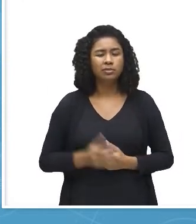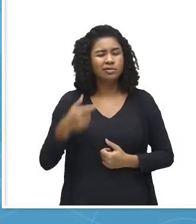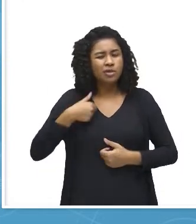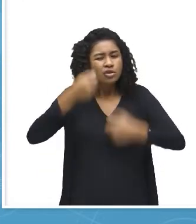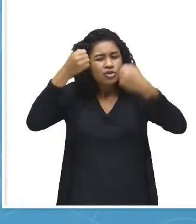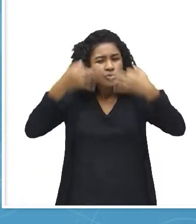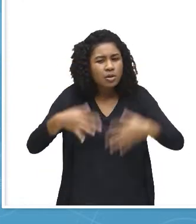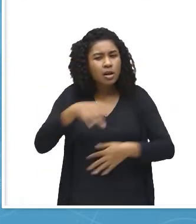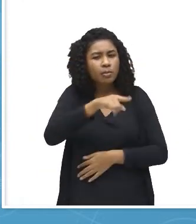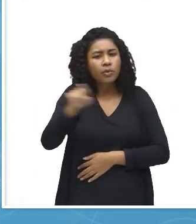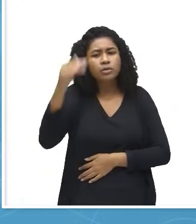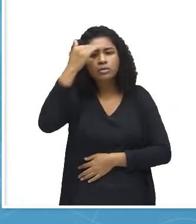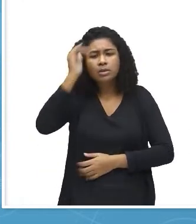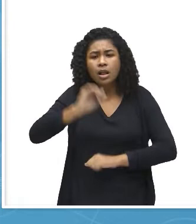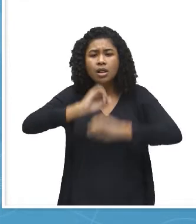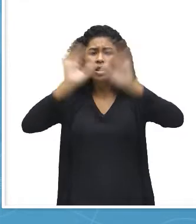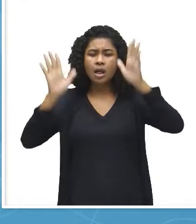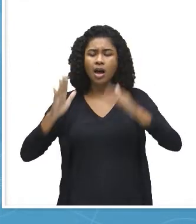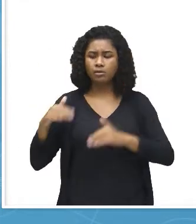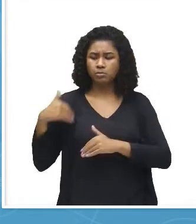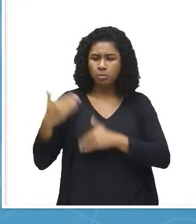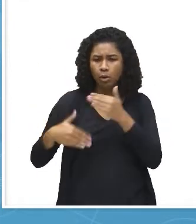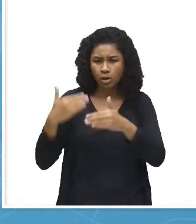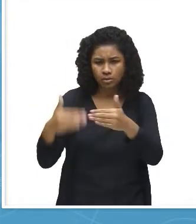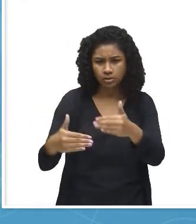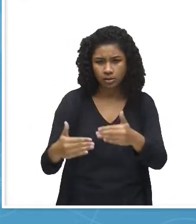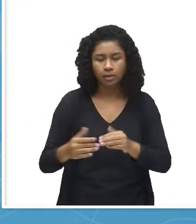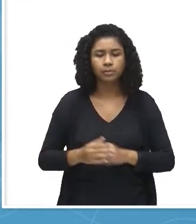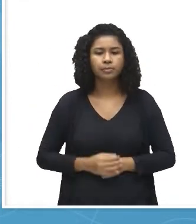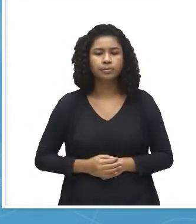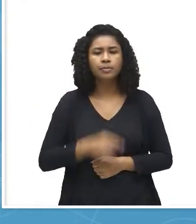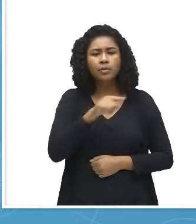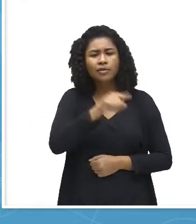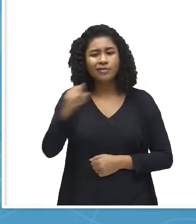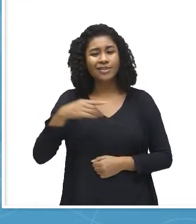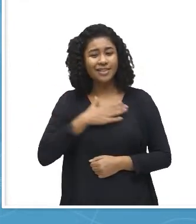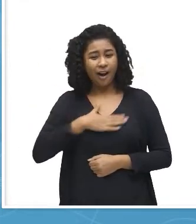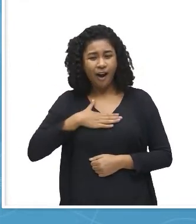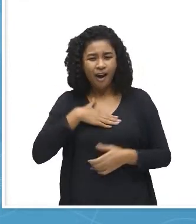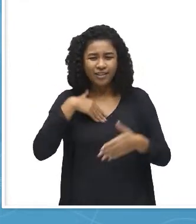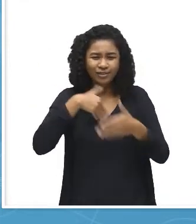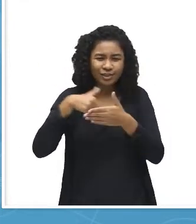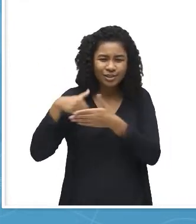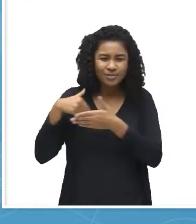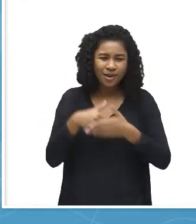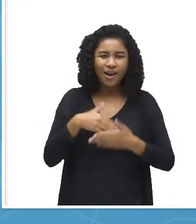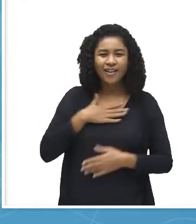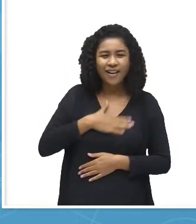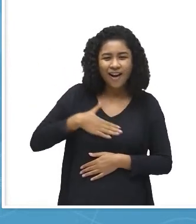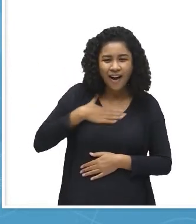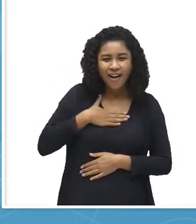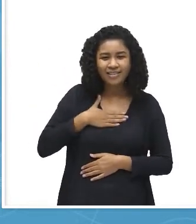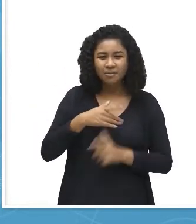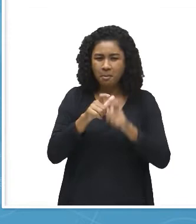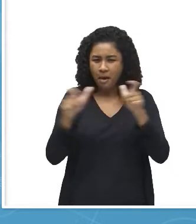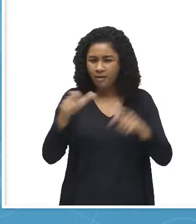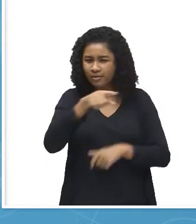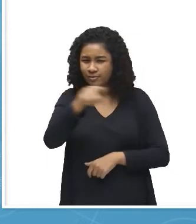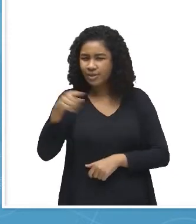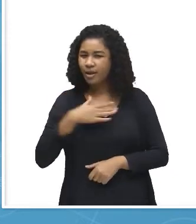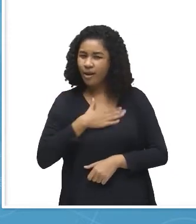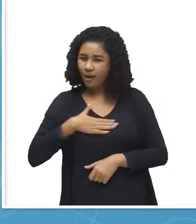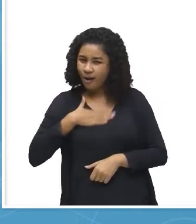processo. Vocês provavelmente gostam de futebol, eu creio que a maioria aqui que está me acompanhando gosta